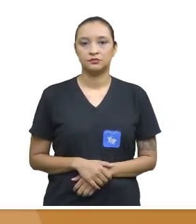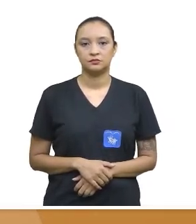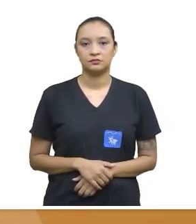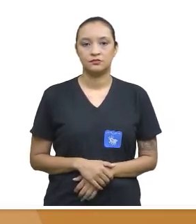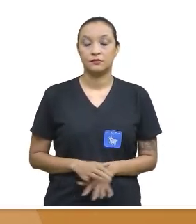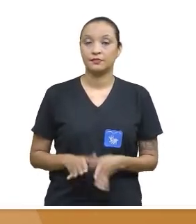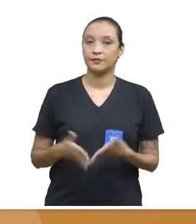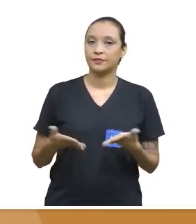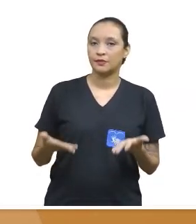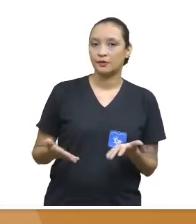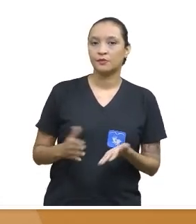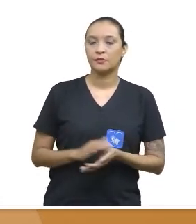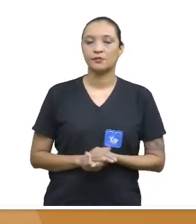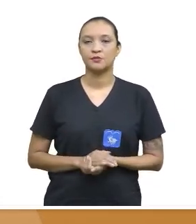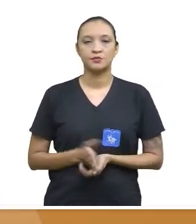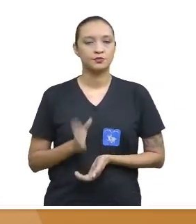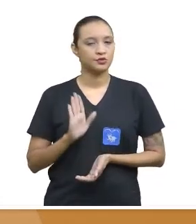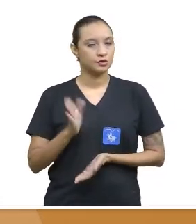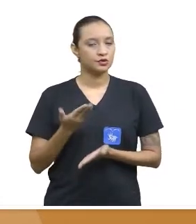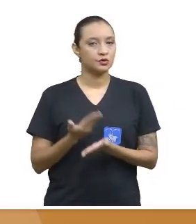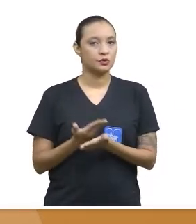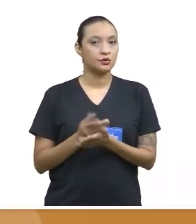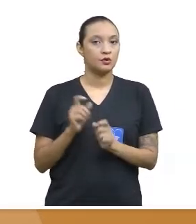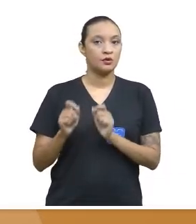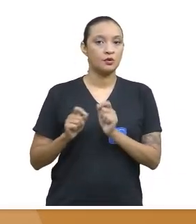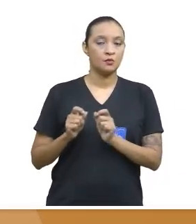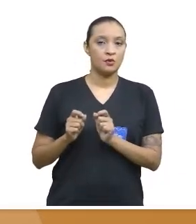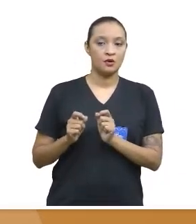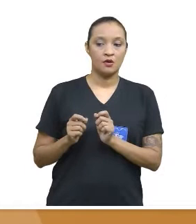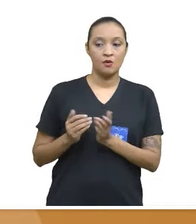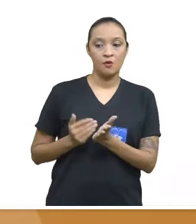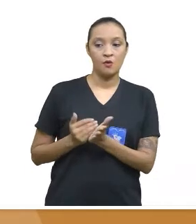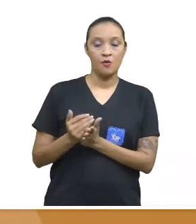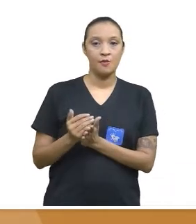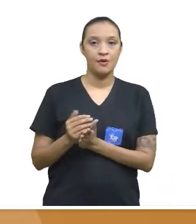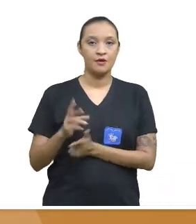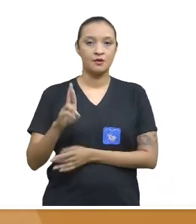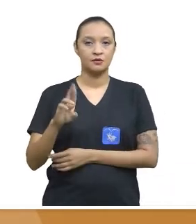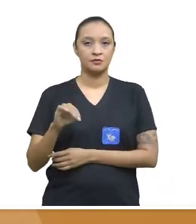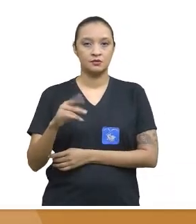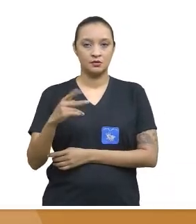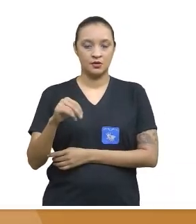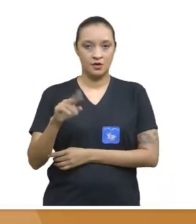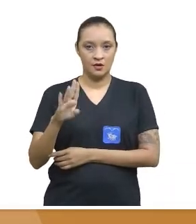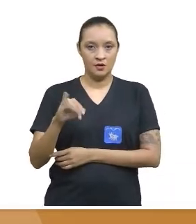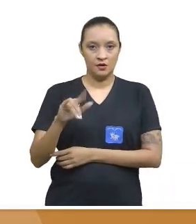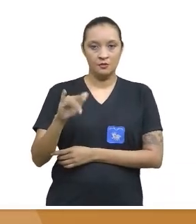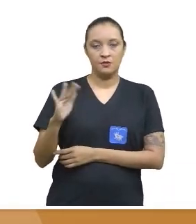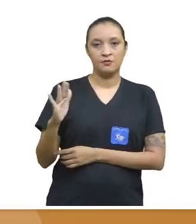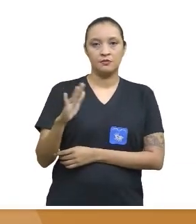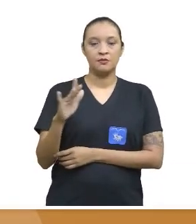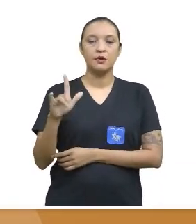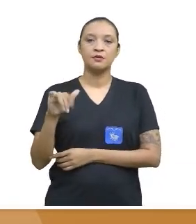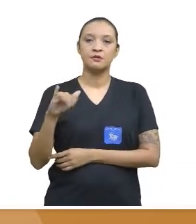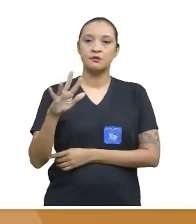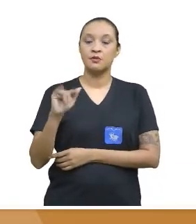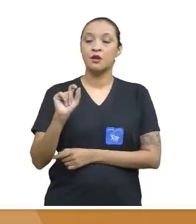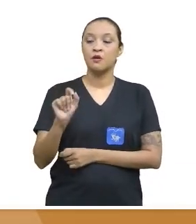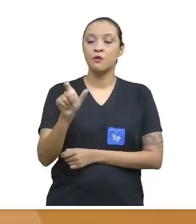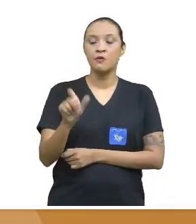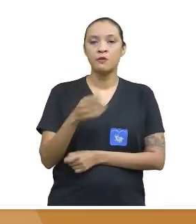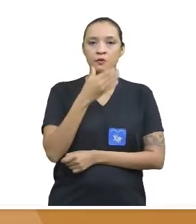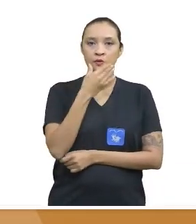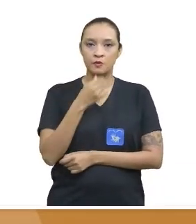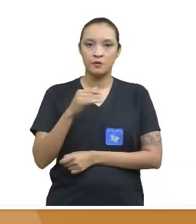Bom, nós vimos inicialmente a formação da República Liberal pós-Estado Novo, através de Eurico Gaspar Dutra, que governou